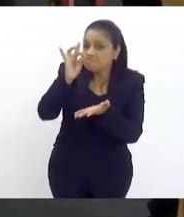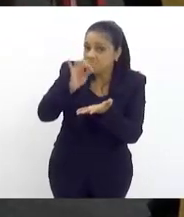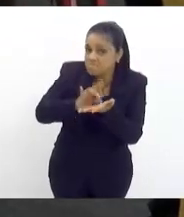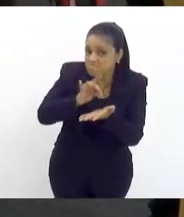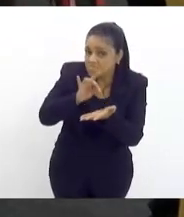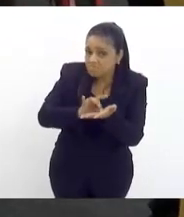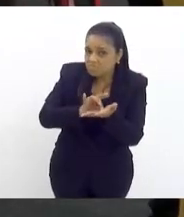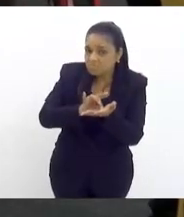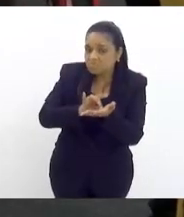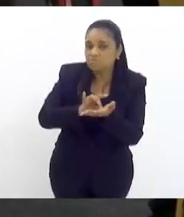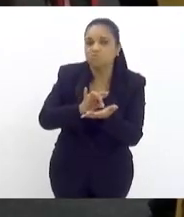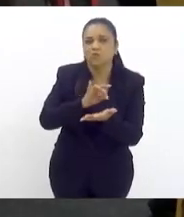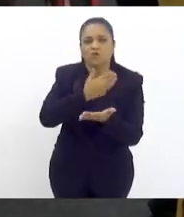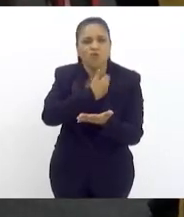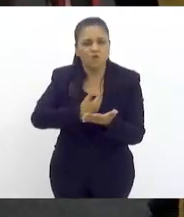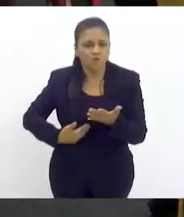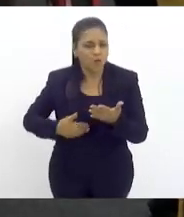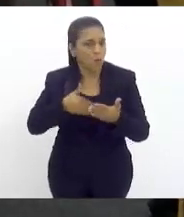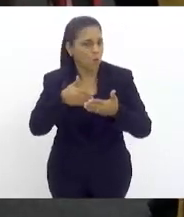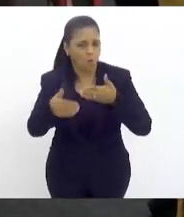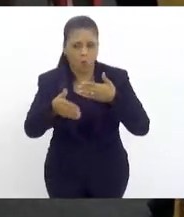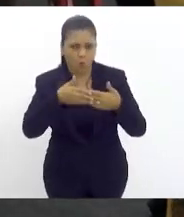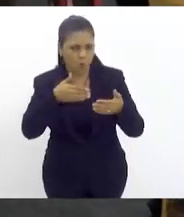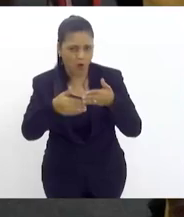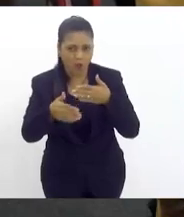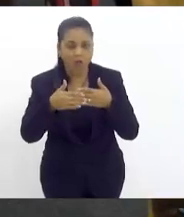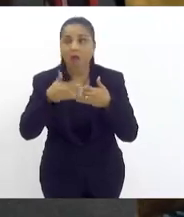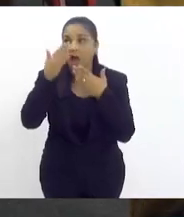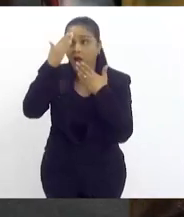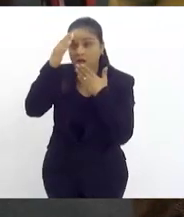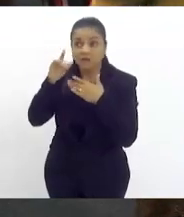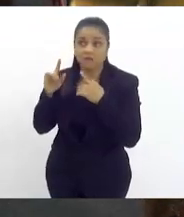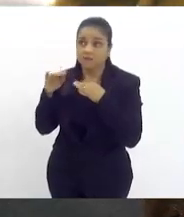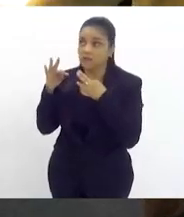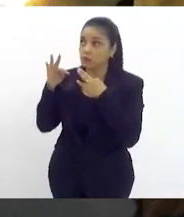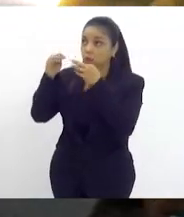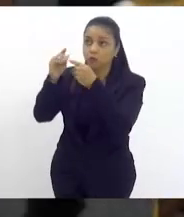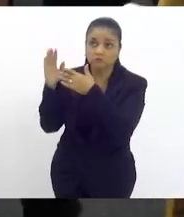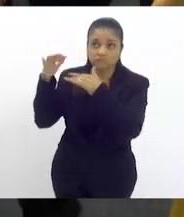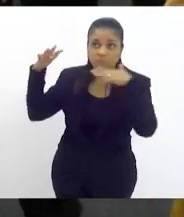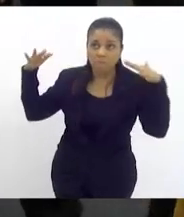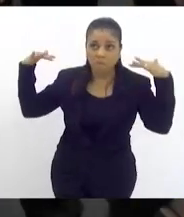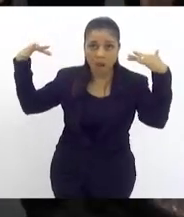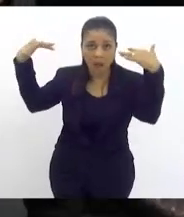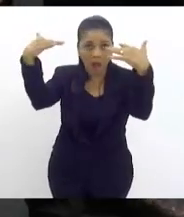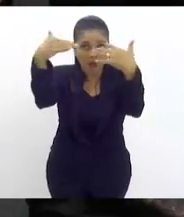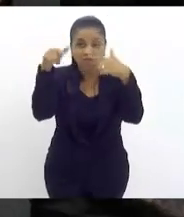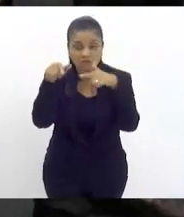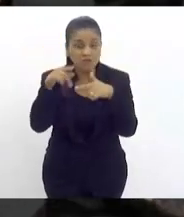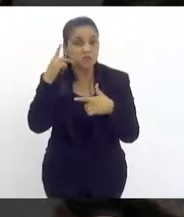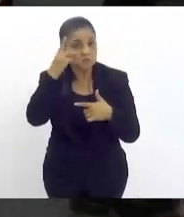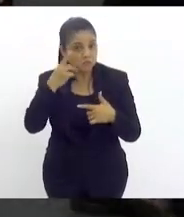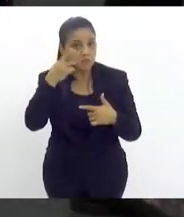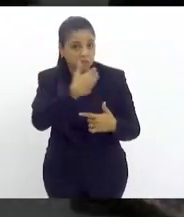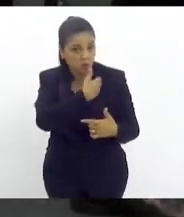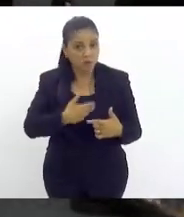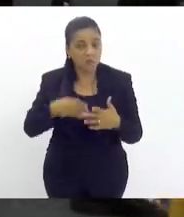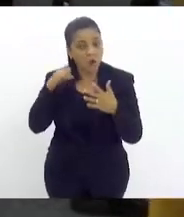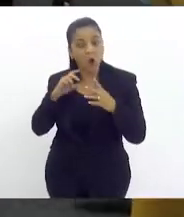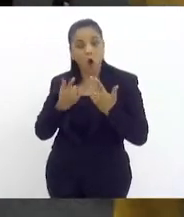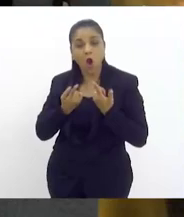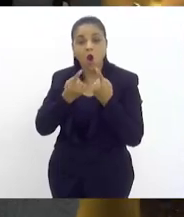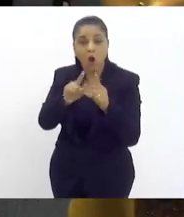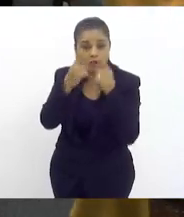qualquer governo deveria agradecer a vocês, porque vocês estão fazendo uma política pública de combate à